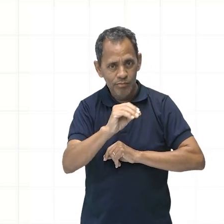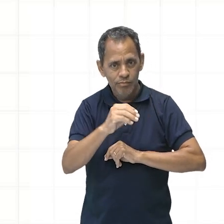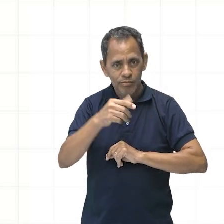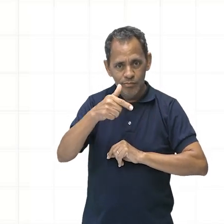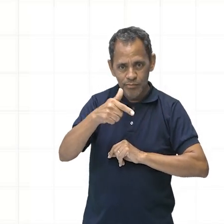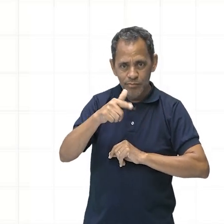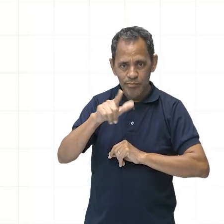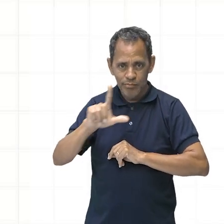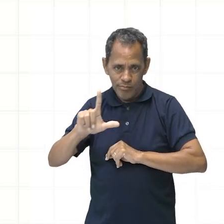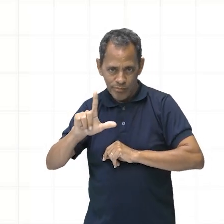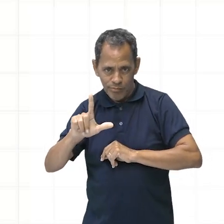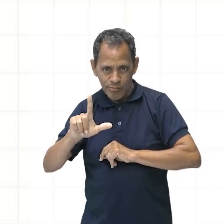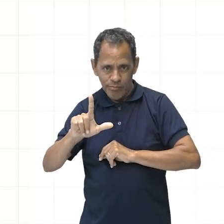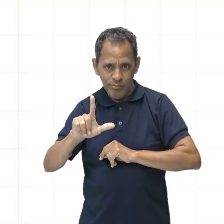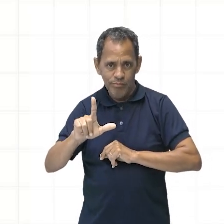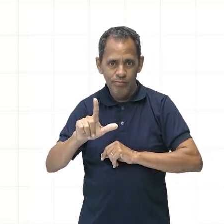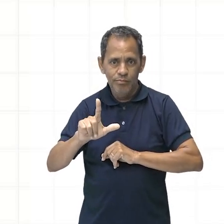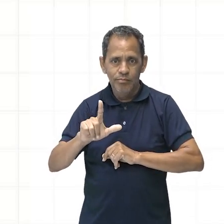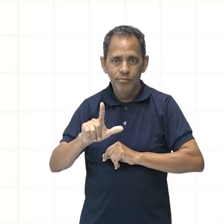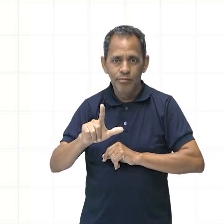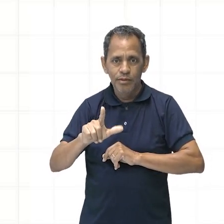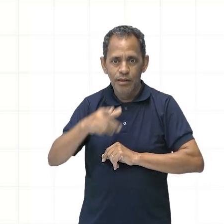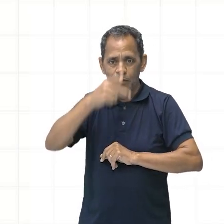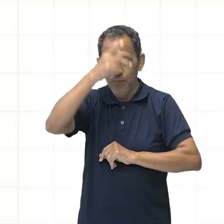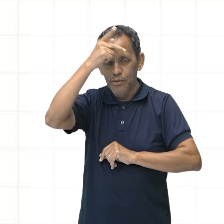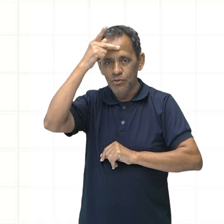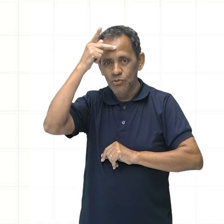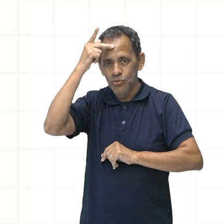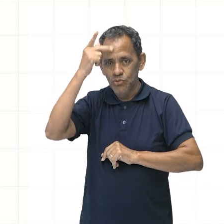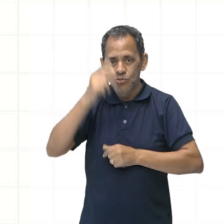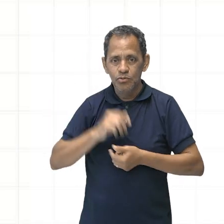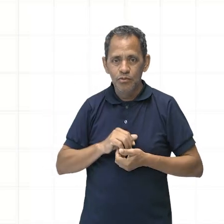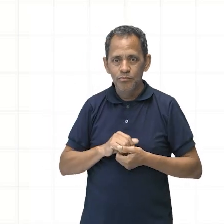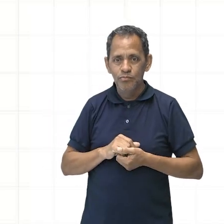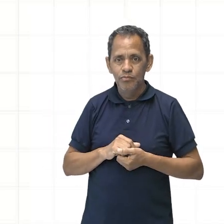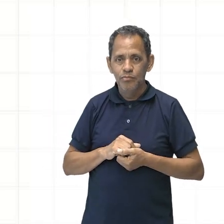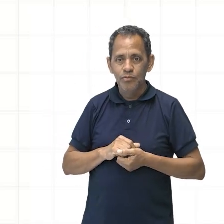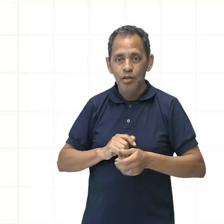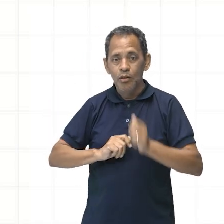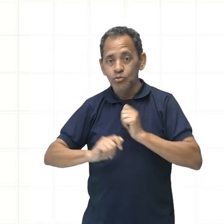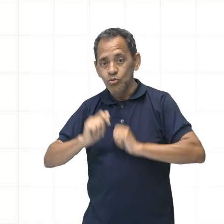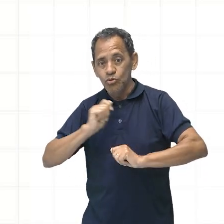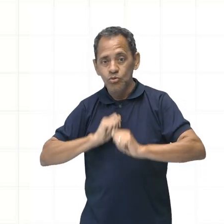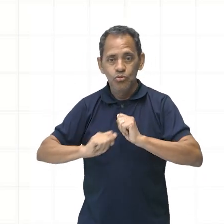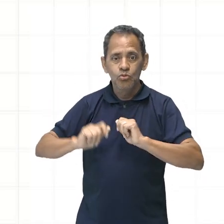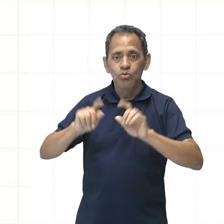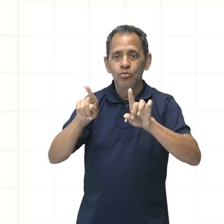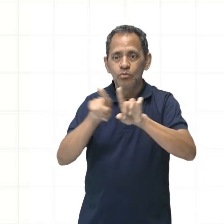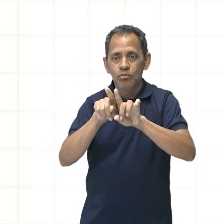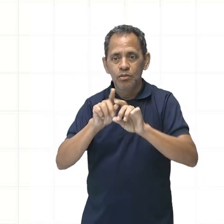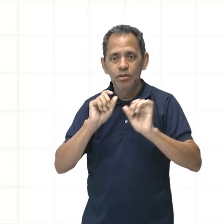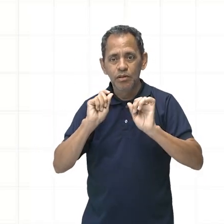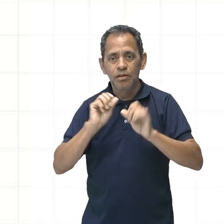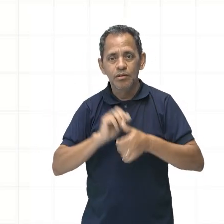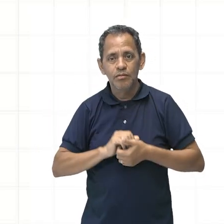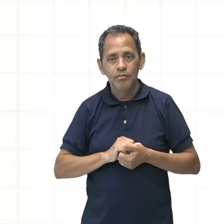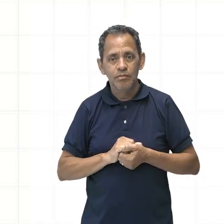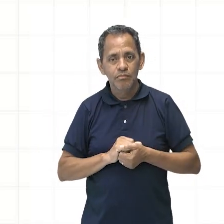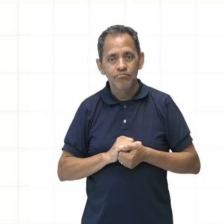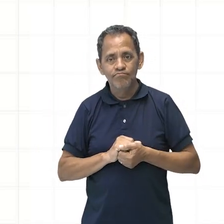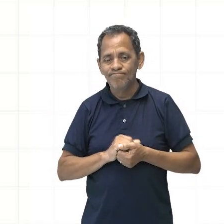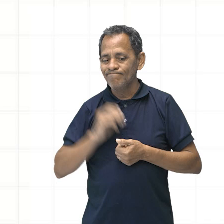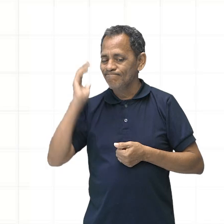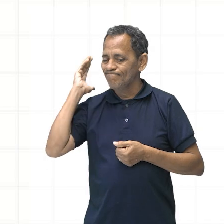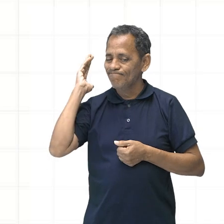407 litros. O cara que é empolgado, que vai ali na adrenalina, ele vai direto na letra B,